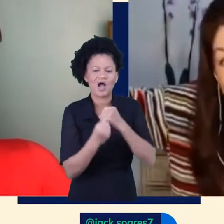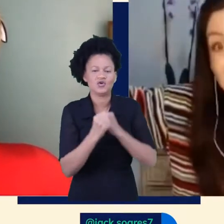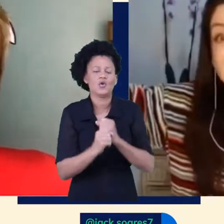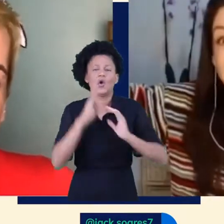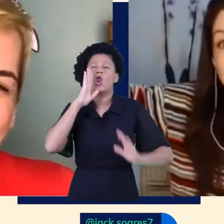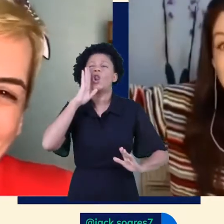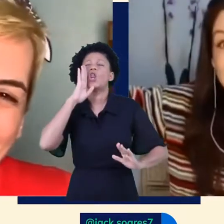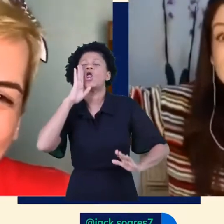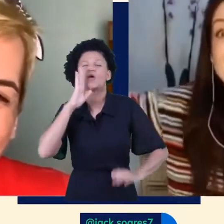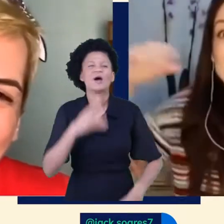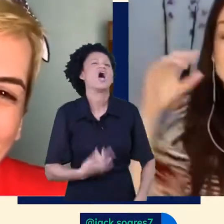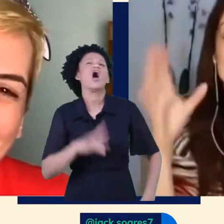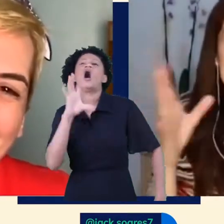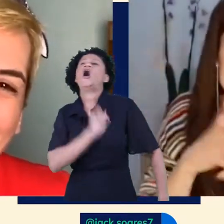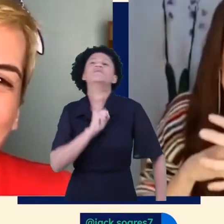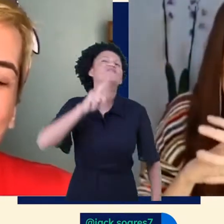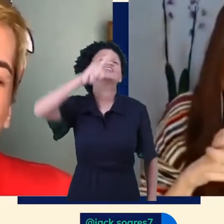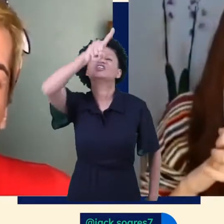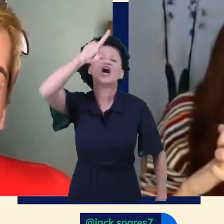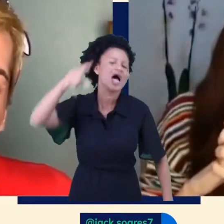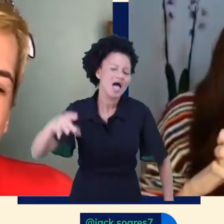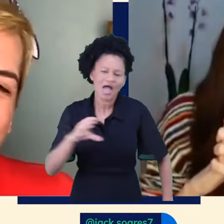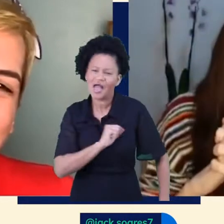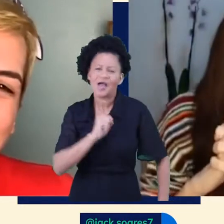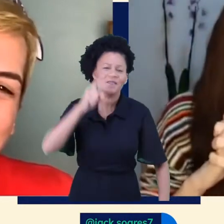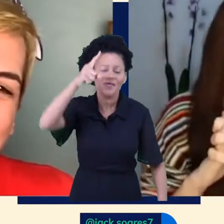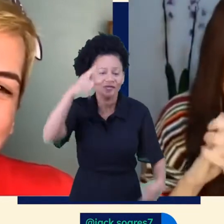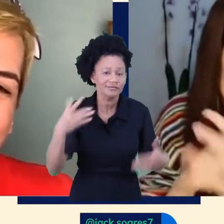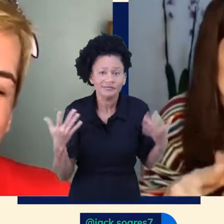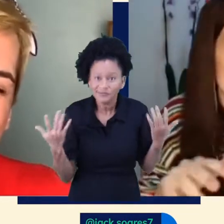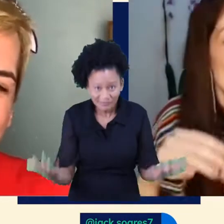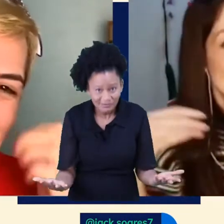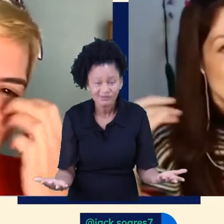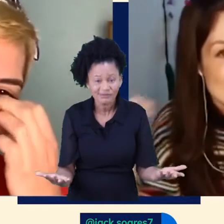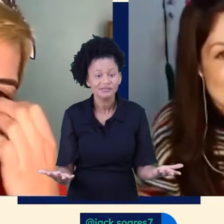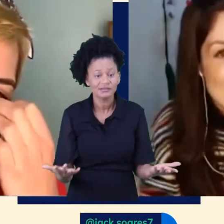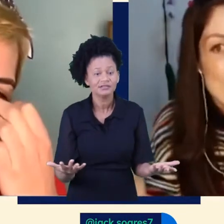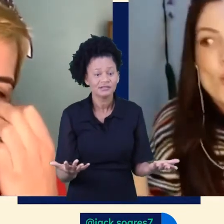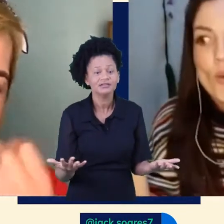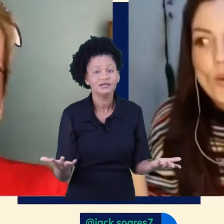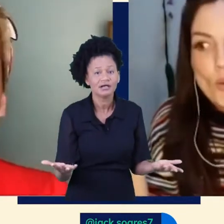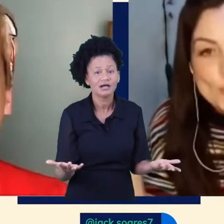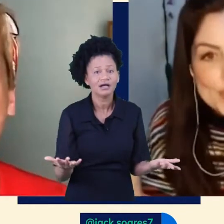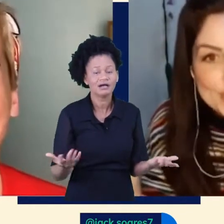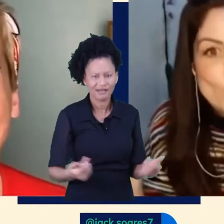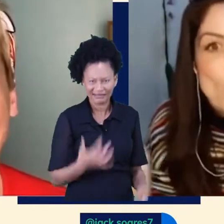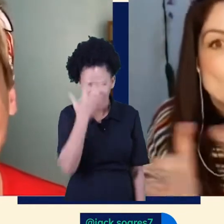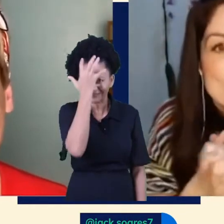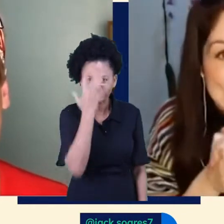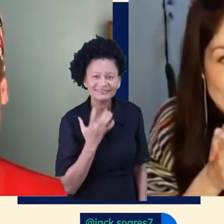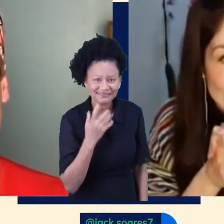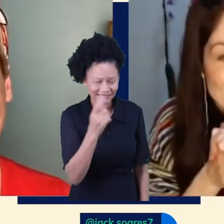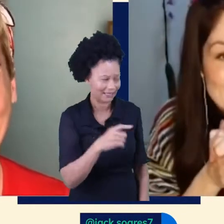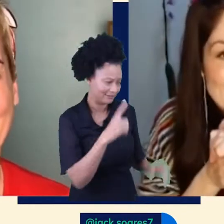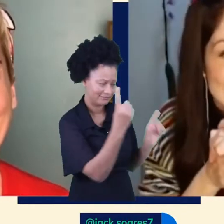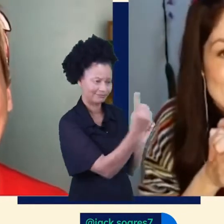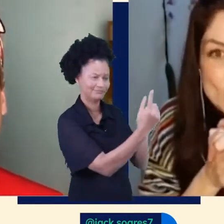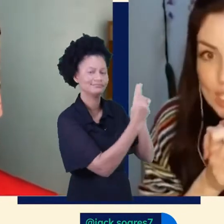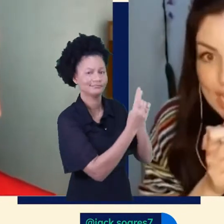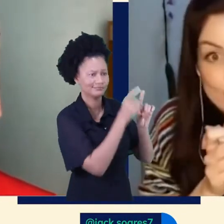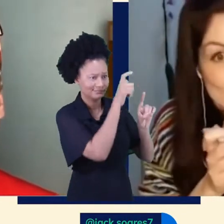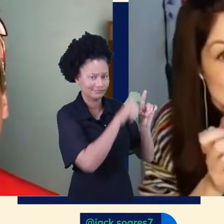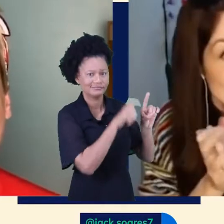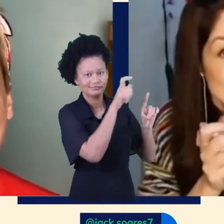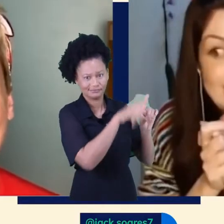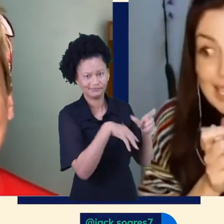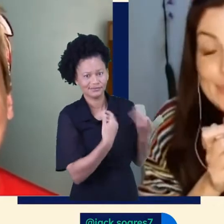amo, né? Então, assim, é sério que você está achando que casal homossexual de mão dada está sendo